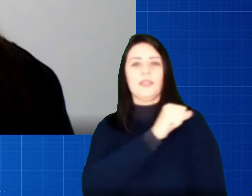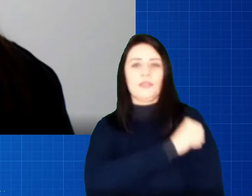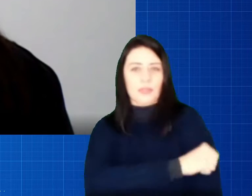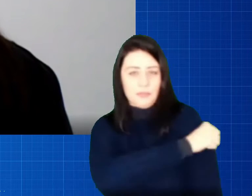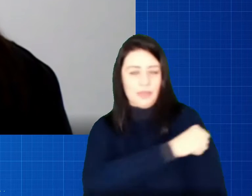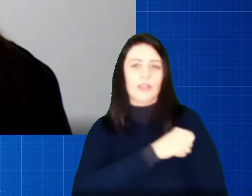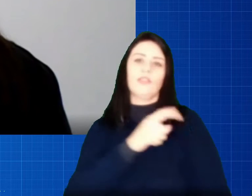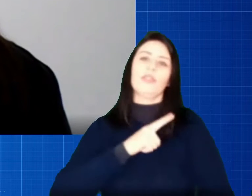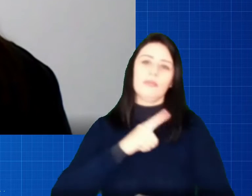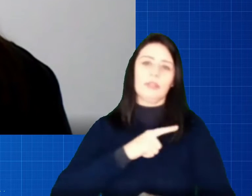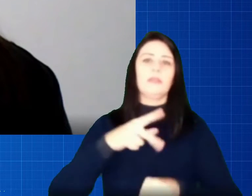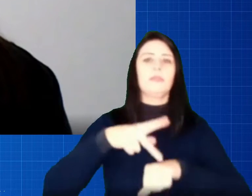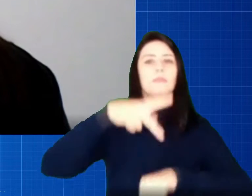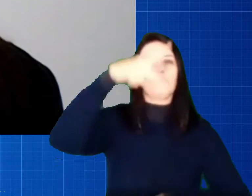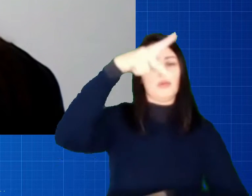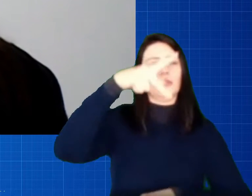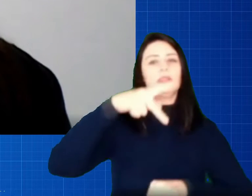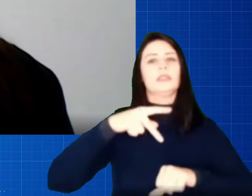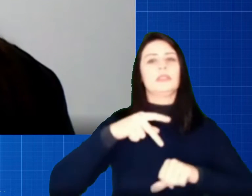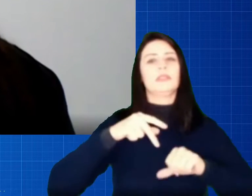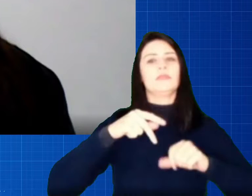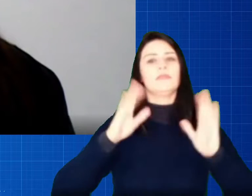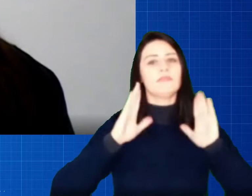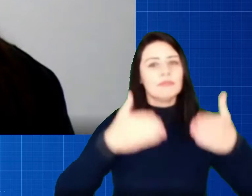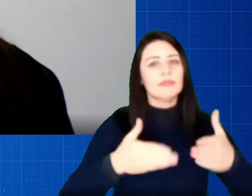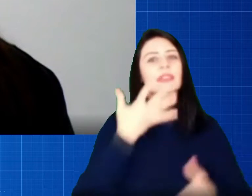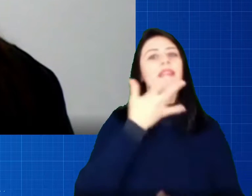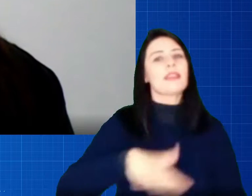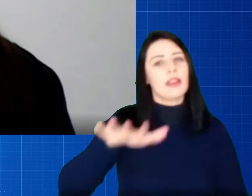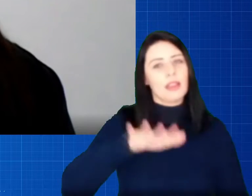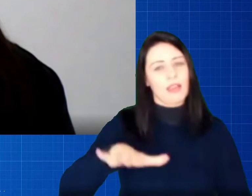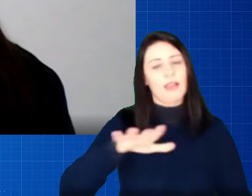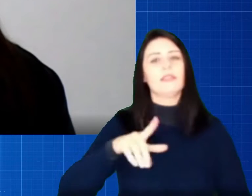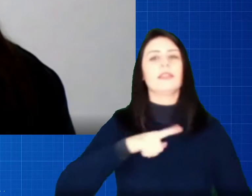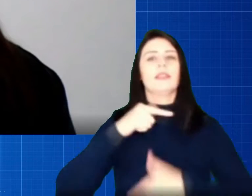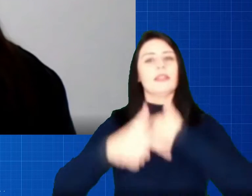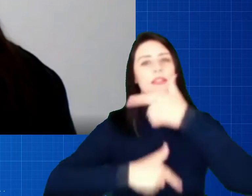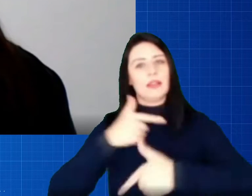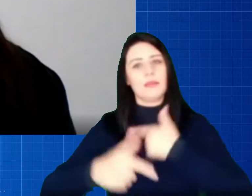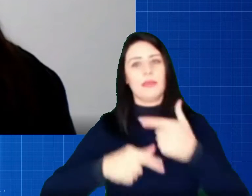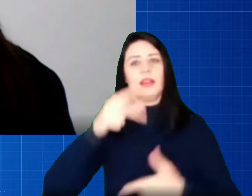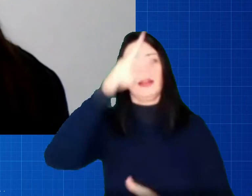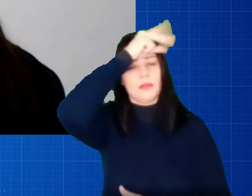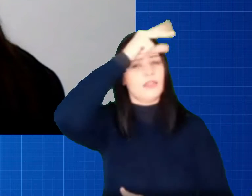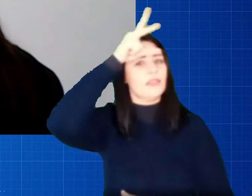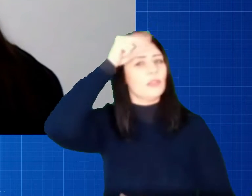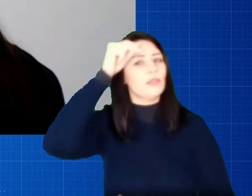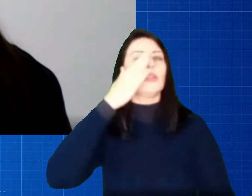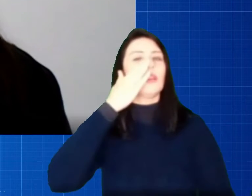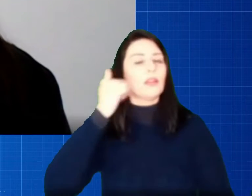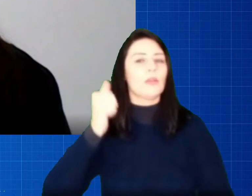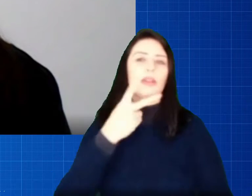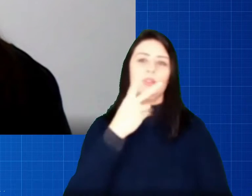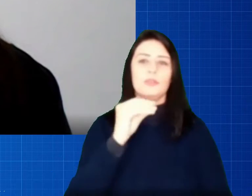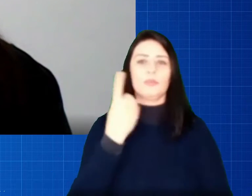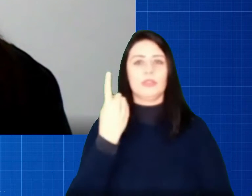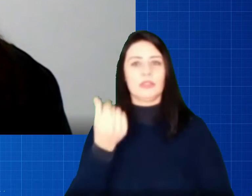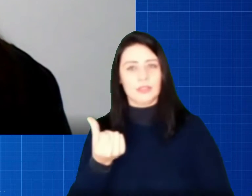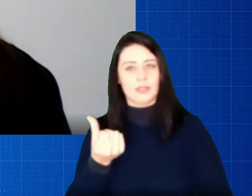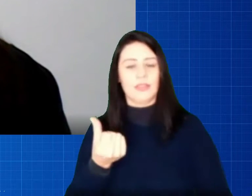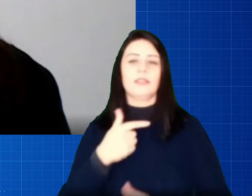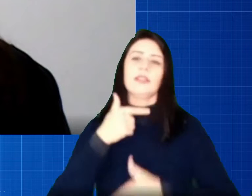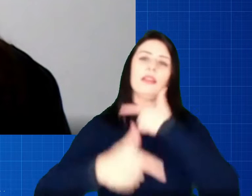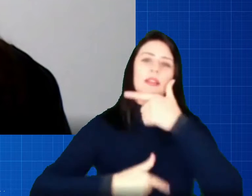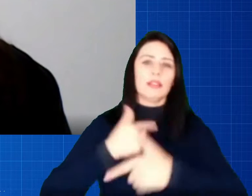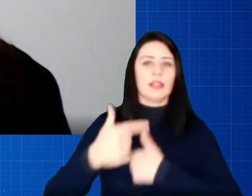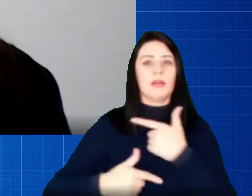Paraná, pós-graduada em pediatria e cuidados intensivos ao neonato, funcionária da Prefeitura Municipal de Araucária desde agosto de 2016,